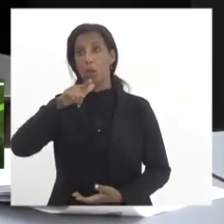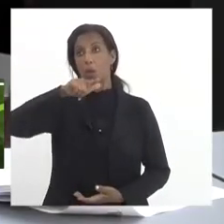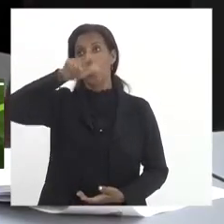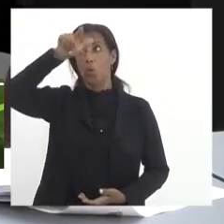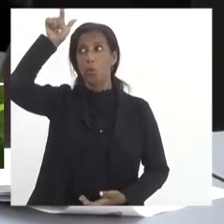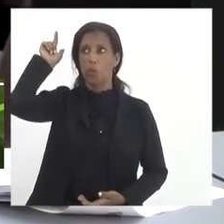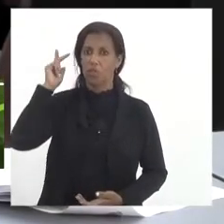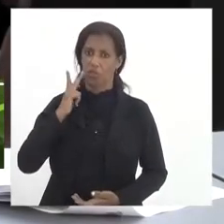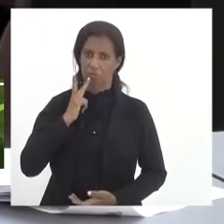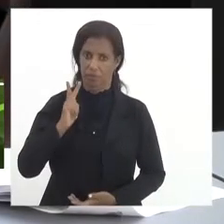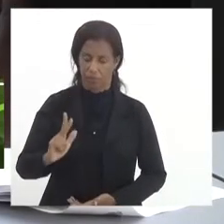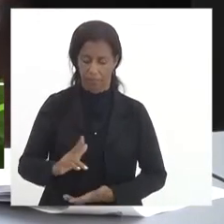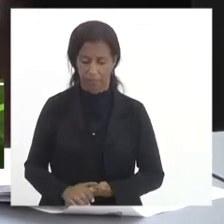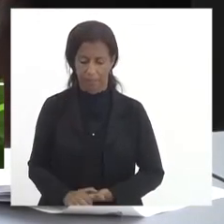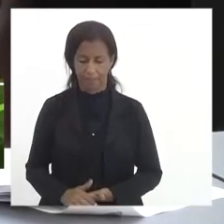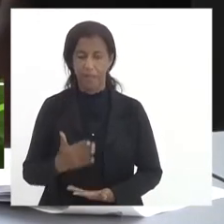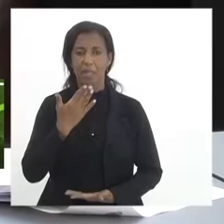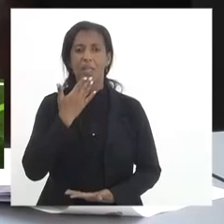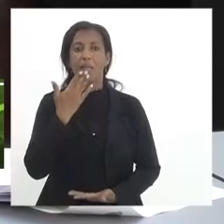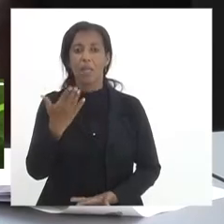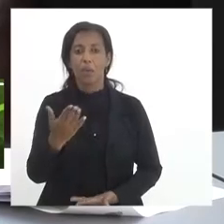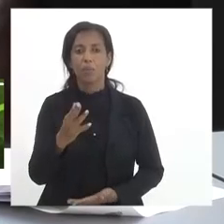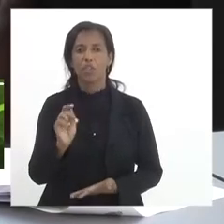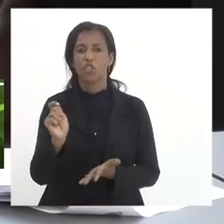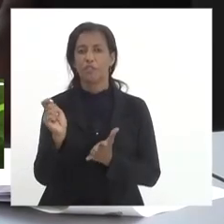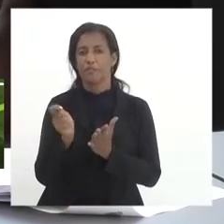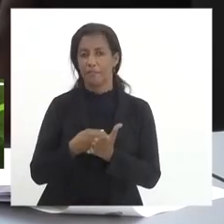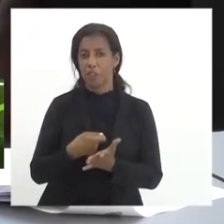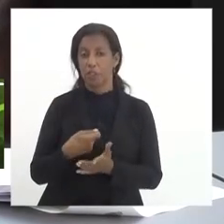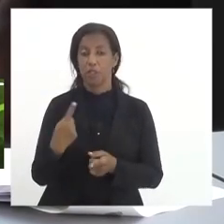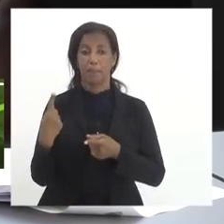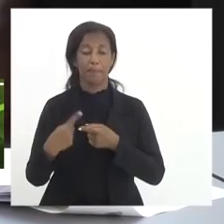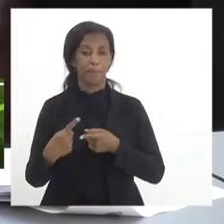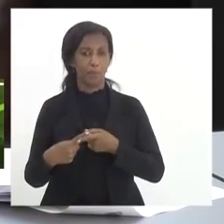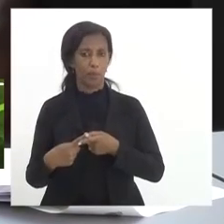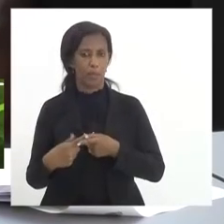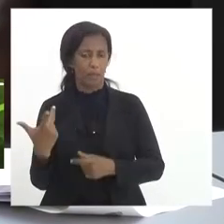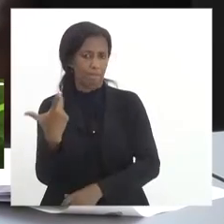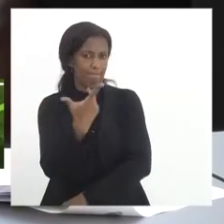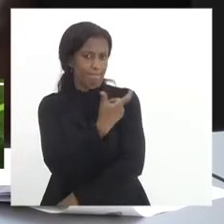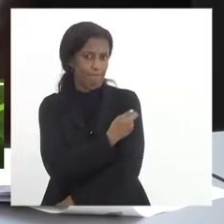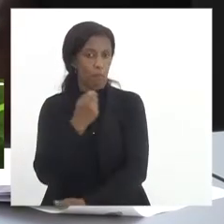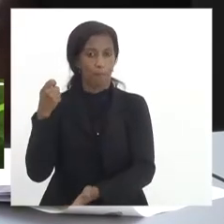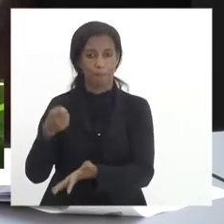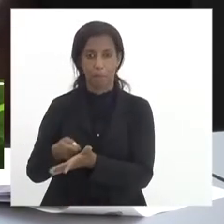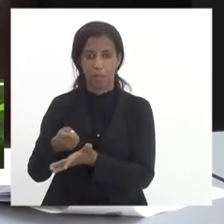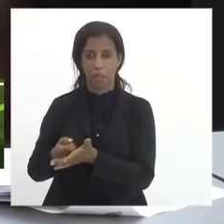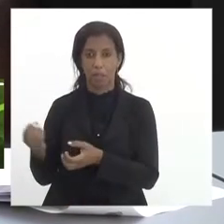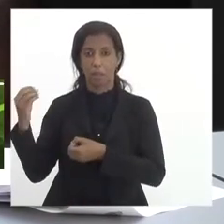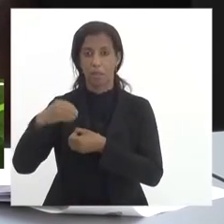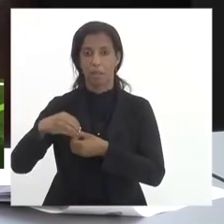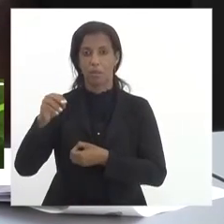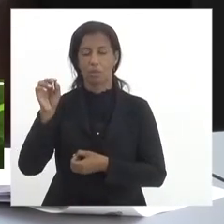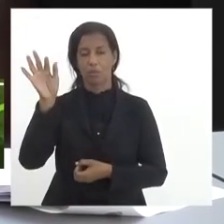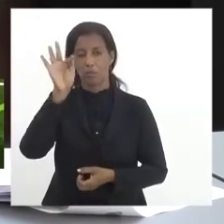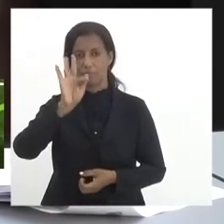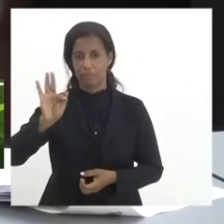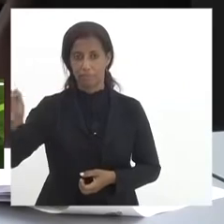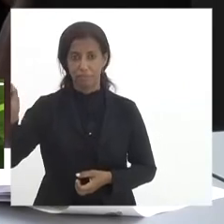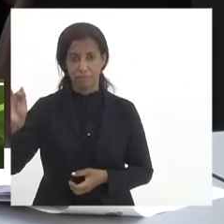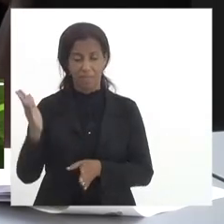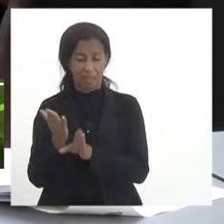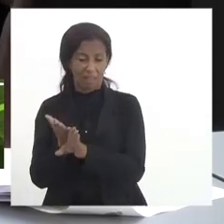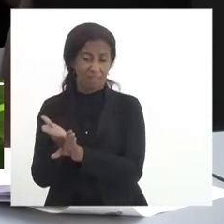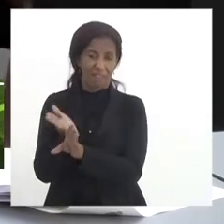o meu projeto da vacinação obrigatória, respaldada na lei federal, antecede muito o dele, é